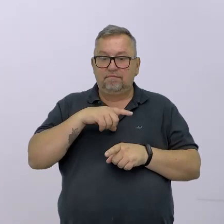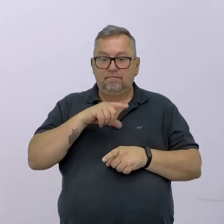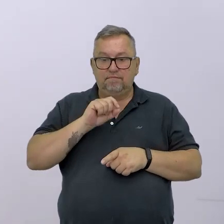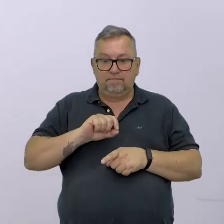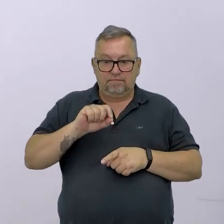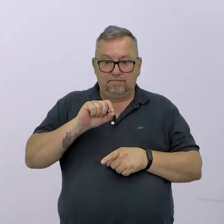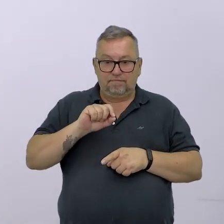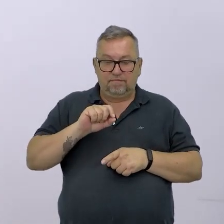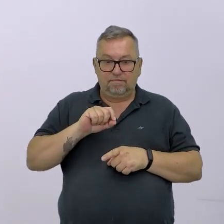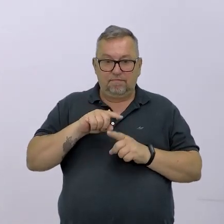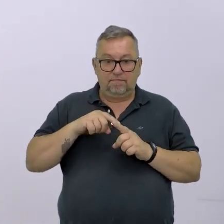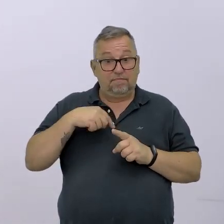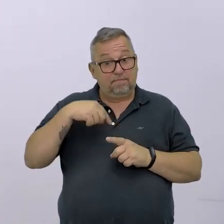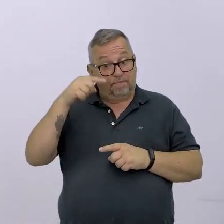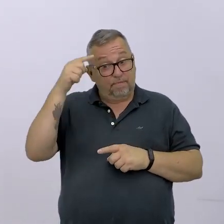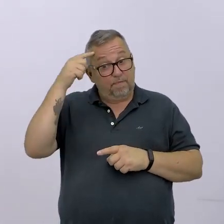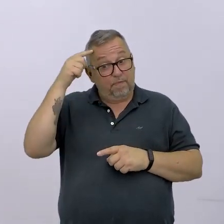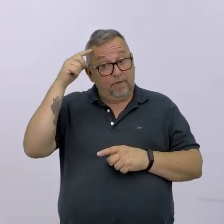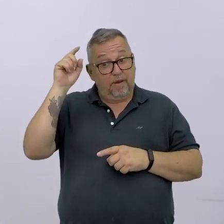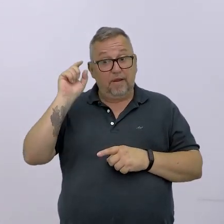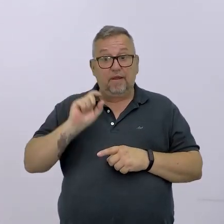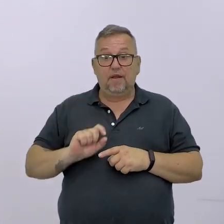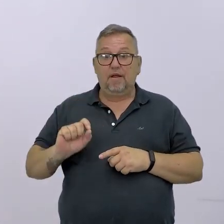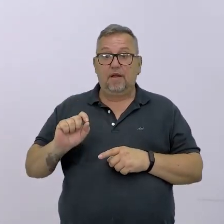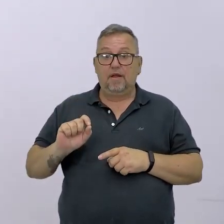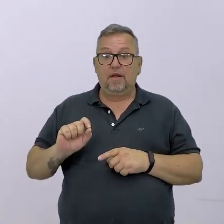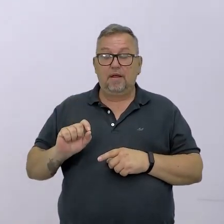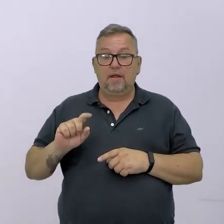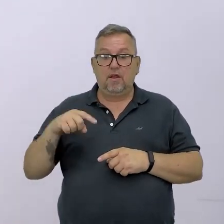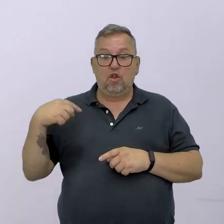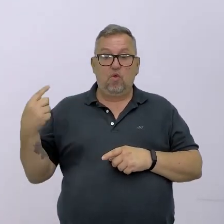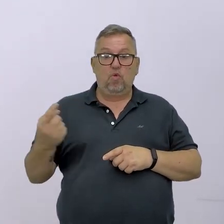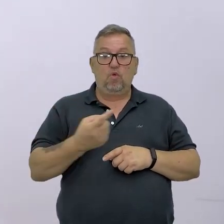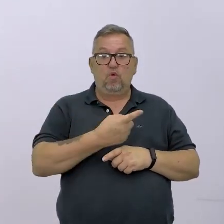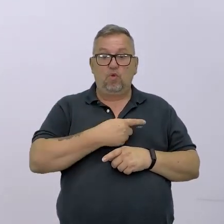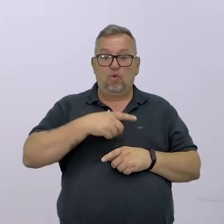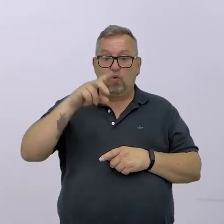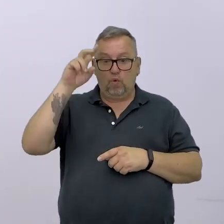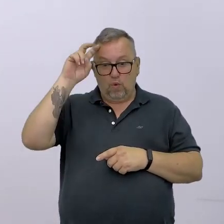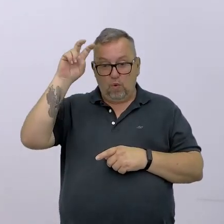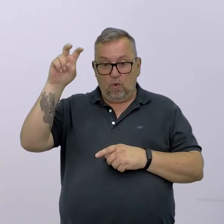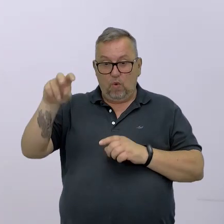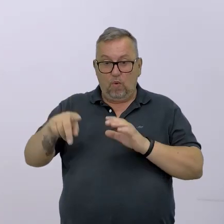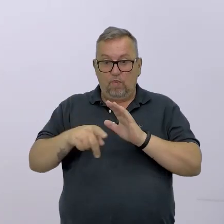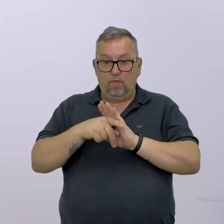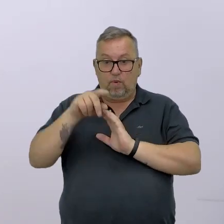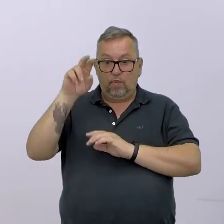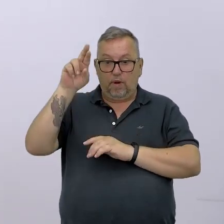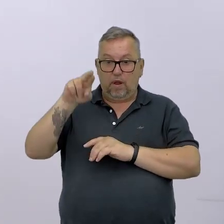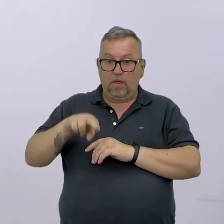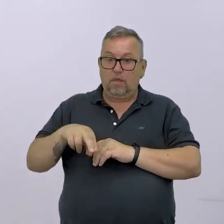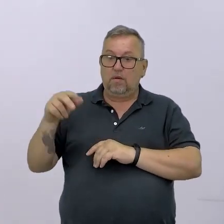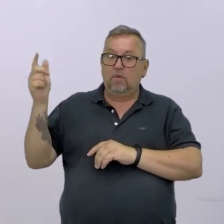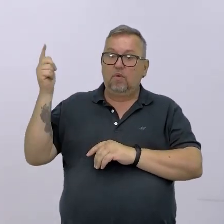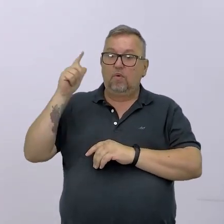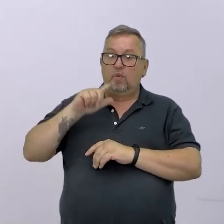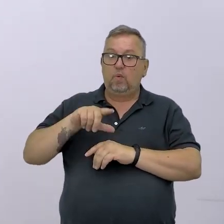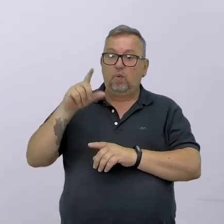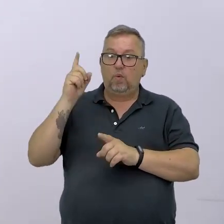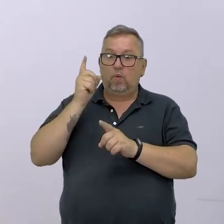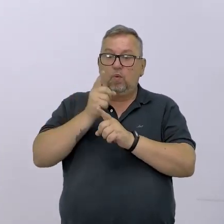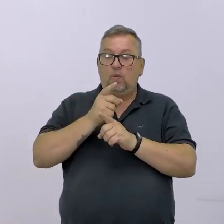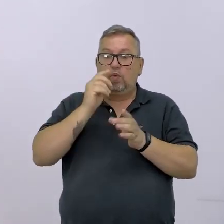uma pressuposição de que a nossa inteligência ou a própria razão mesmo conseguiria descobrir